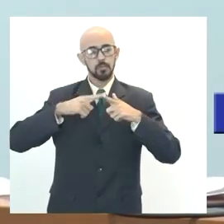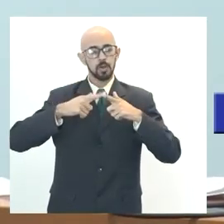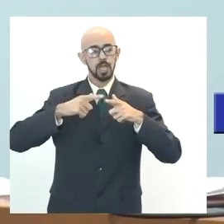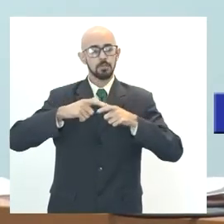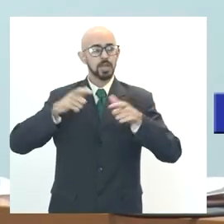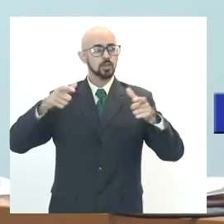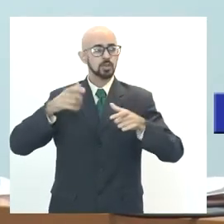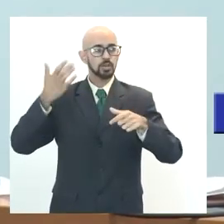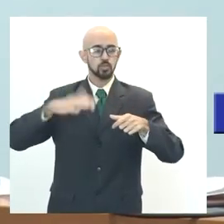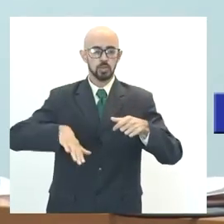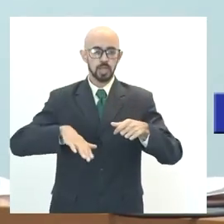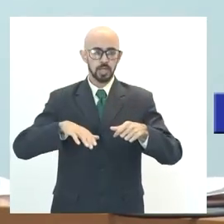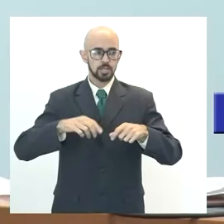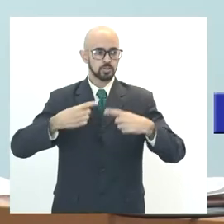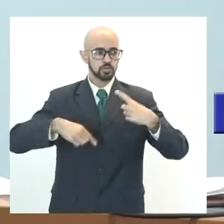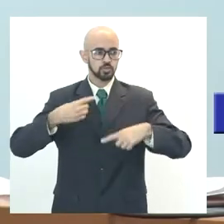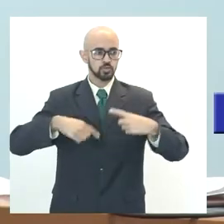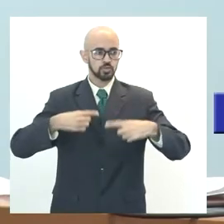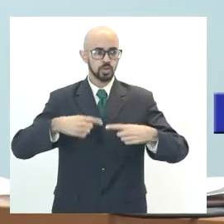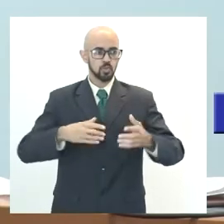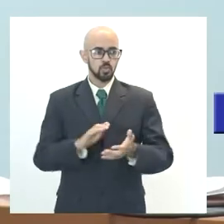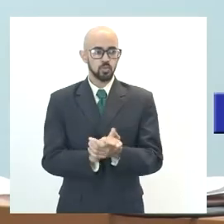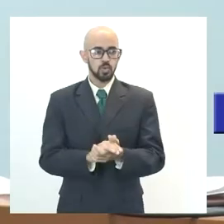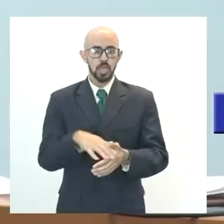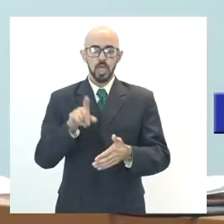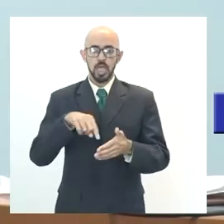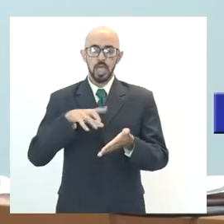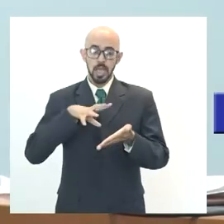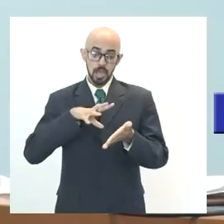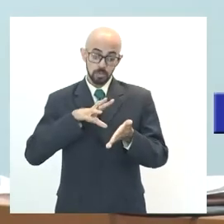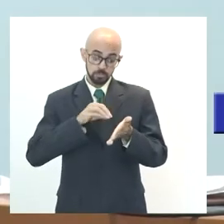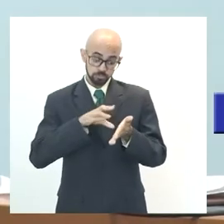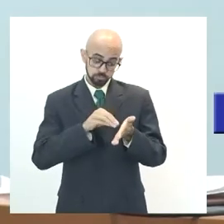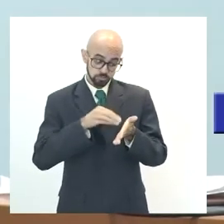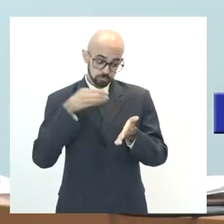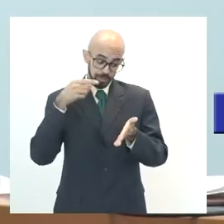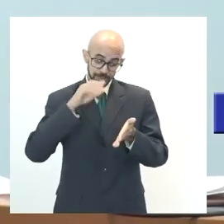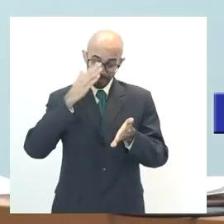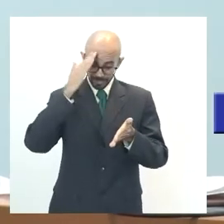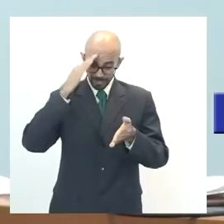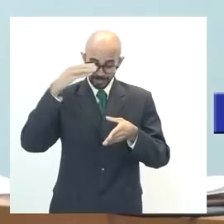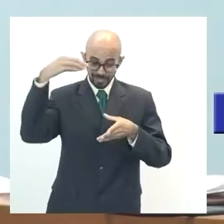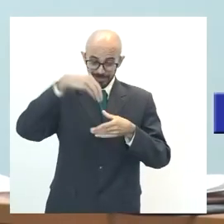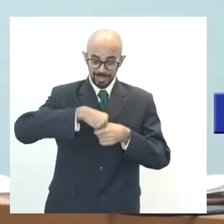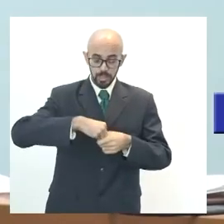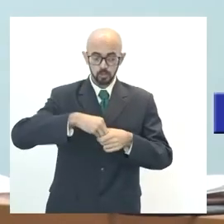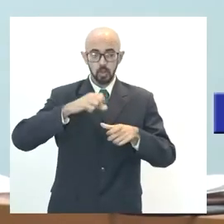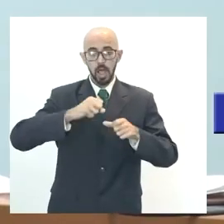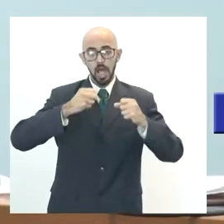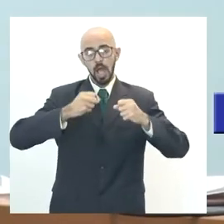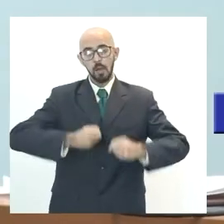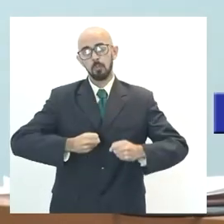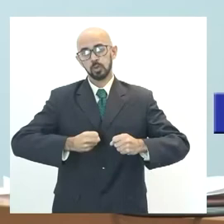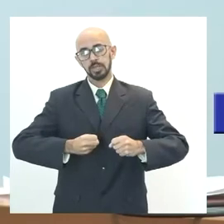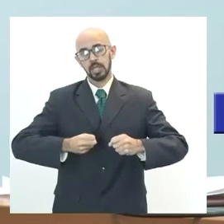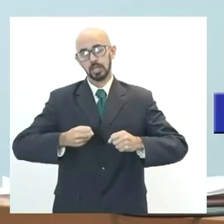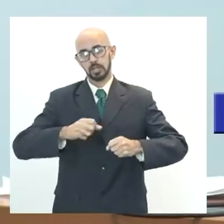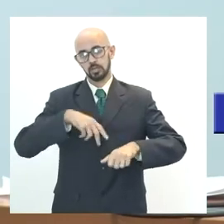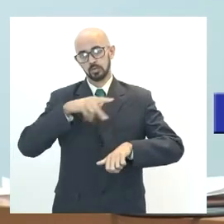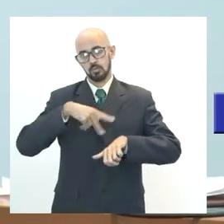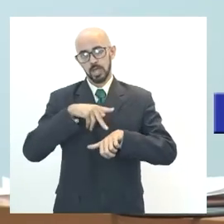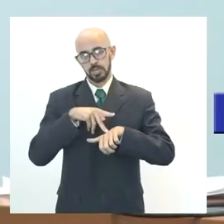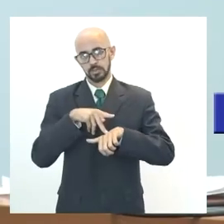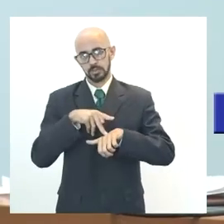matriz tributária a tributação é o raio x das forças de poder no país e a gente tem que estar atenta essa questão tributário